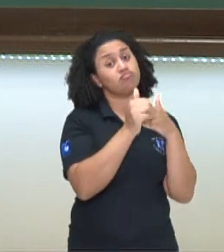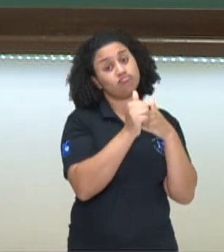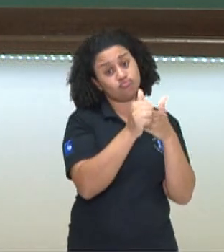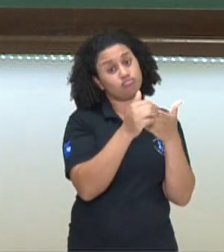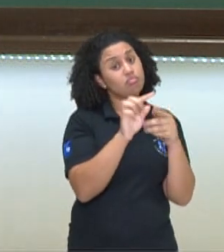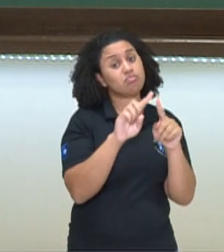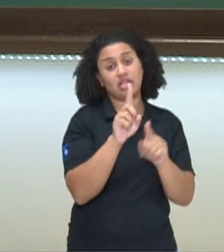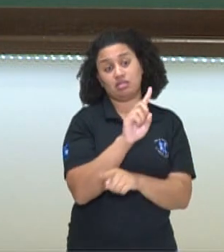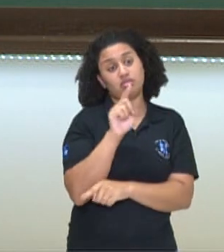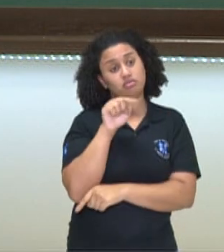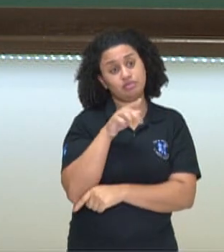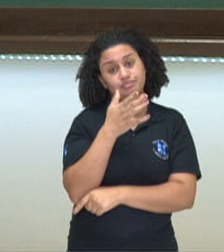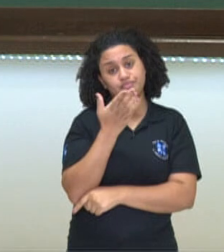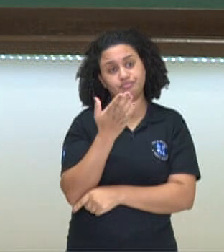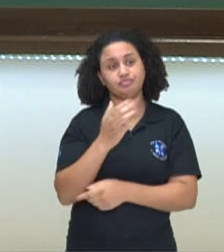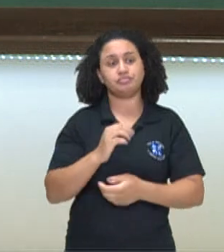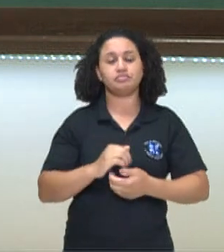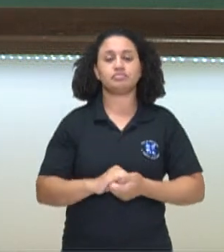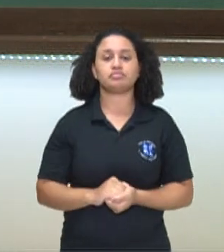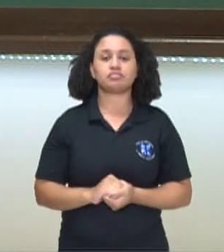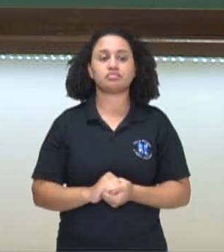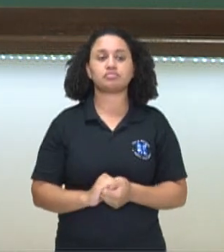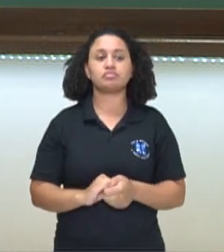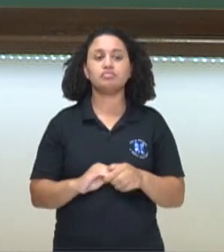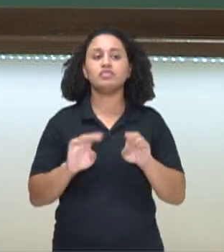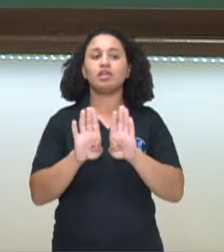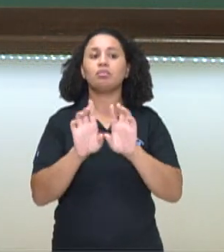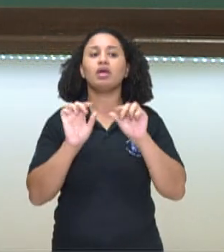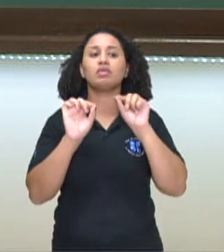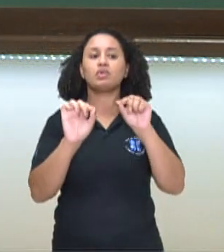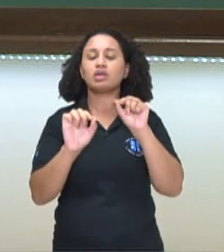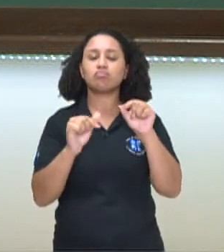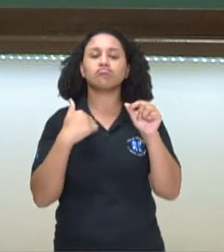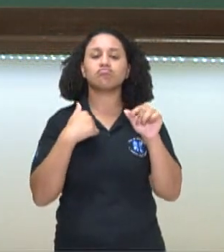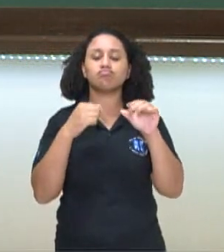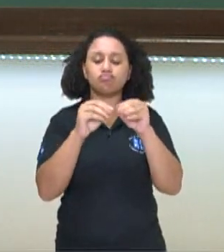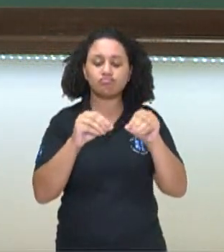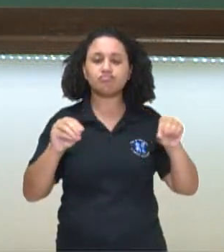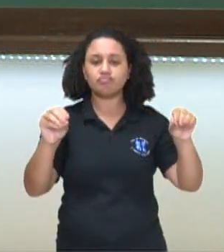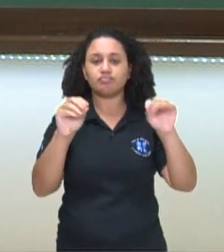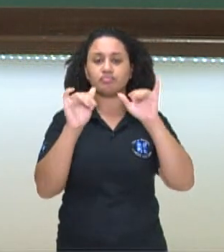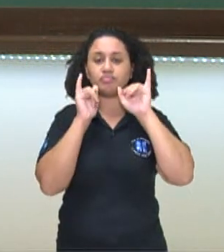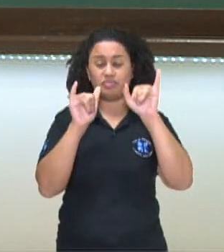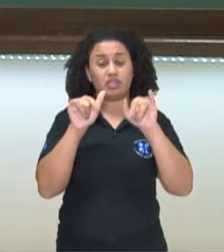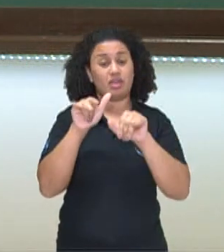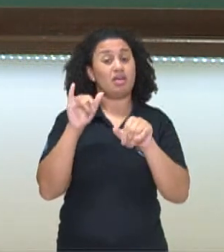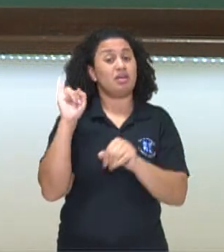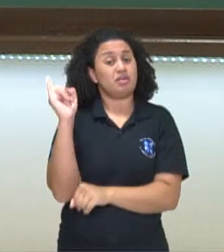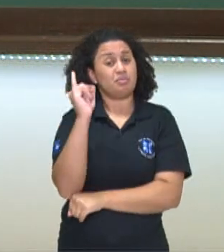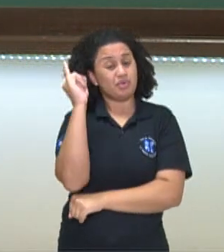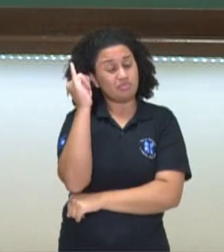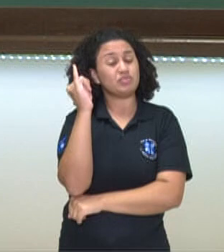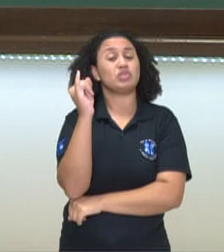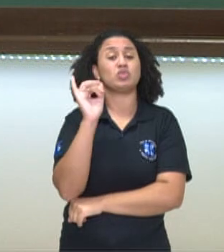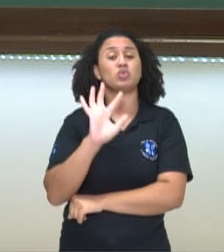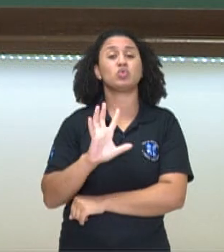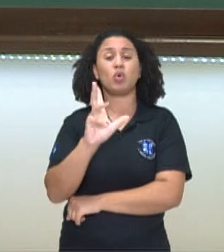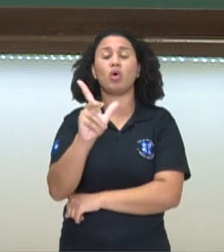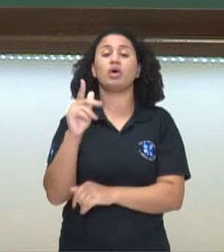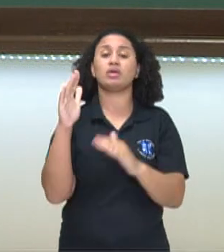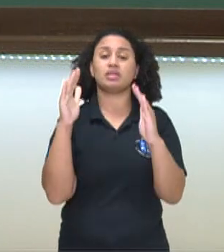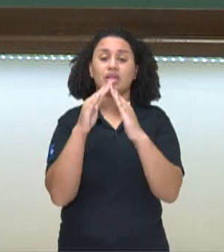ok? O aterramento elétrico, essa parte é muito importante, é obrigação de toda residência